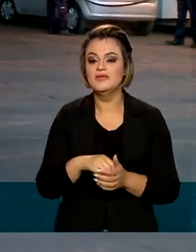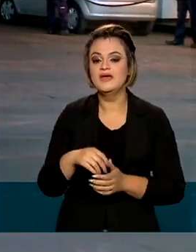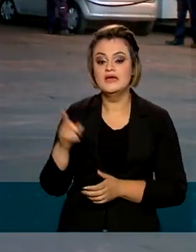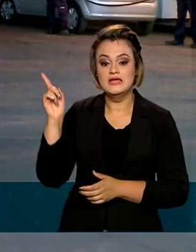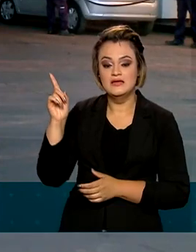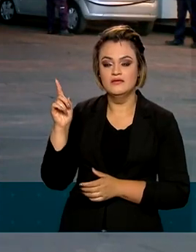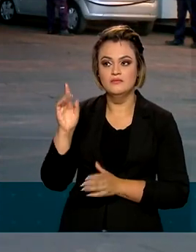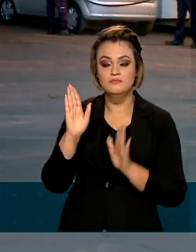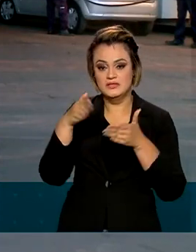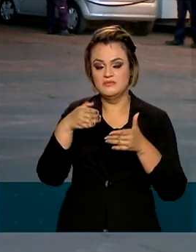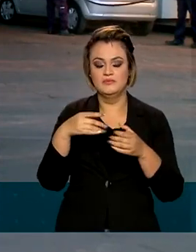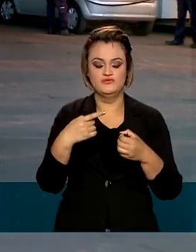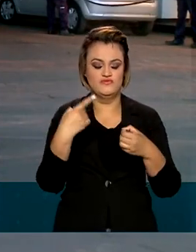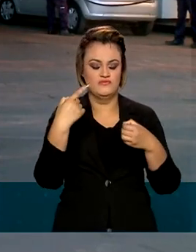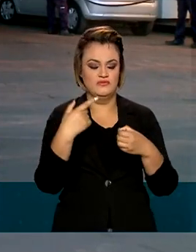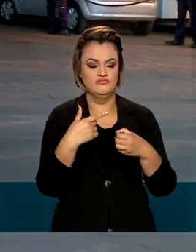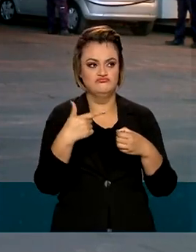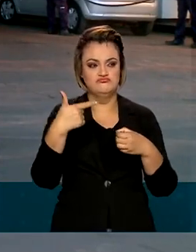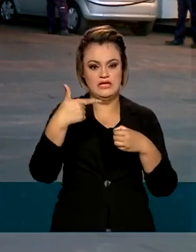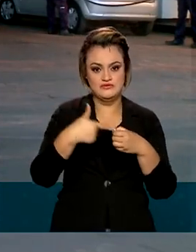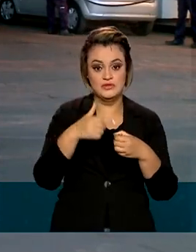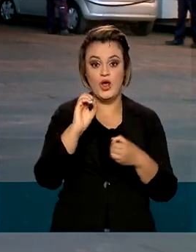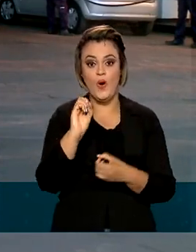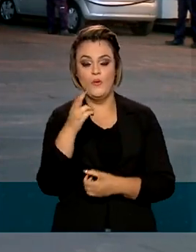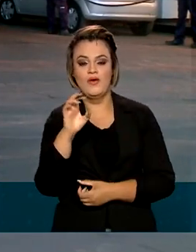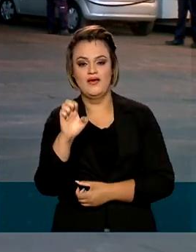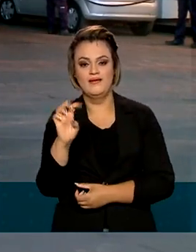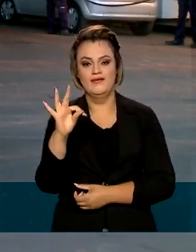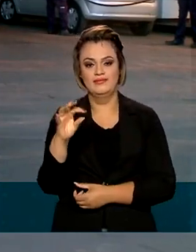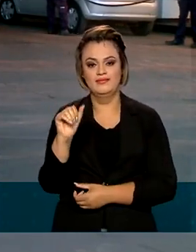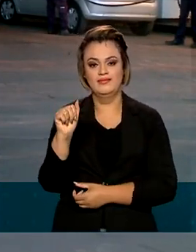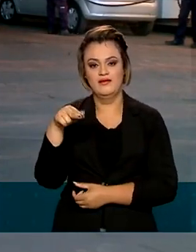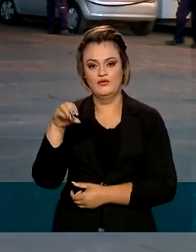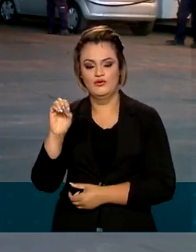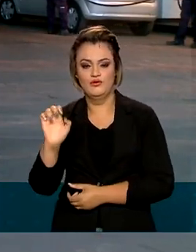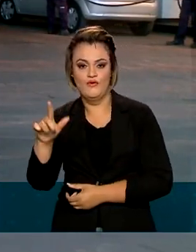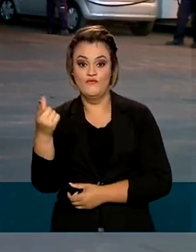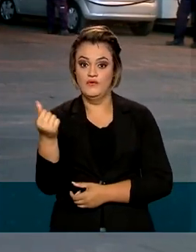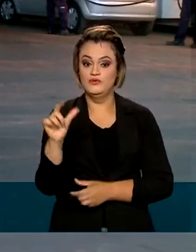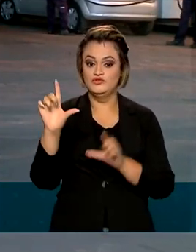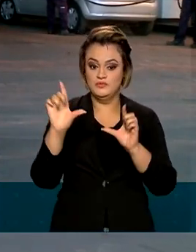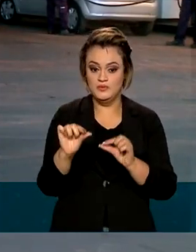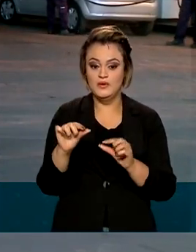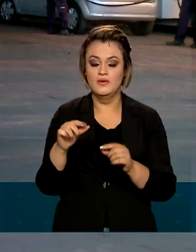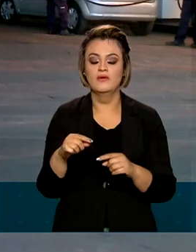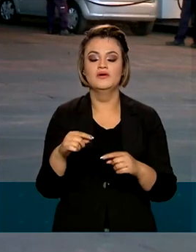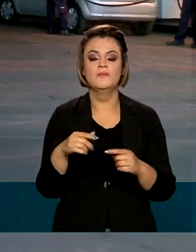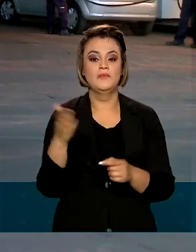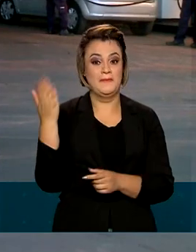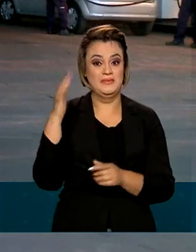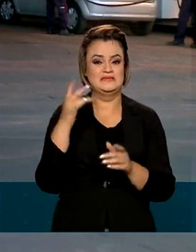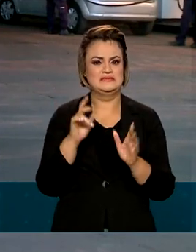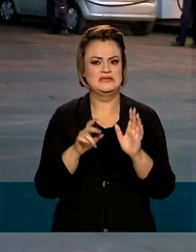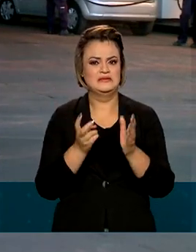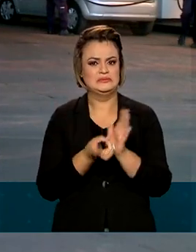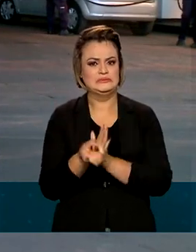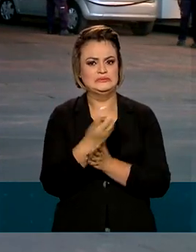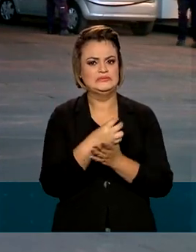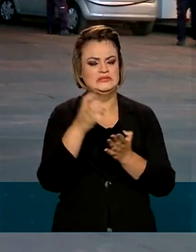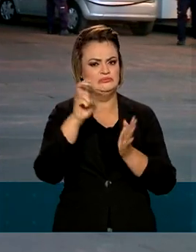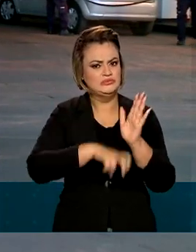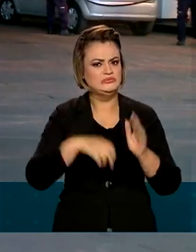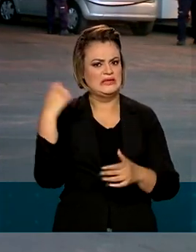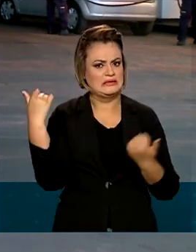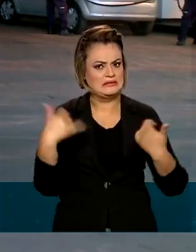e o etanol, que registram reduções mais expressivas em função da alta tributação que sofriam, chegando